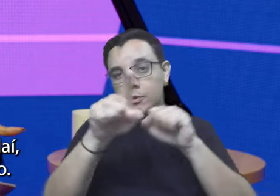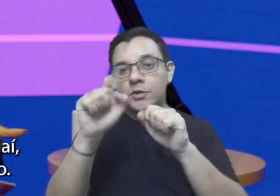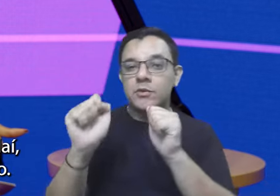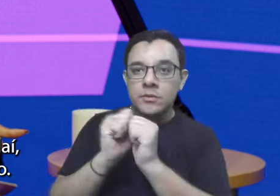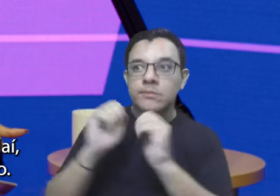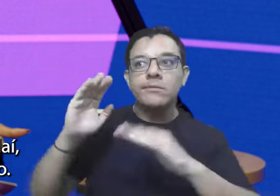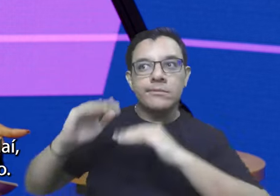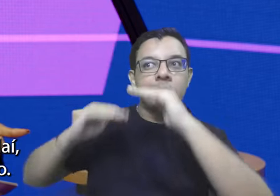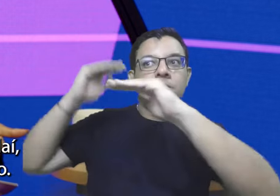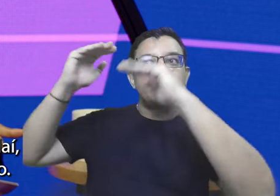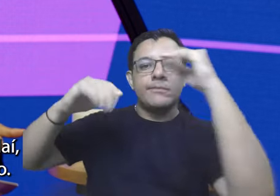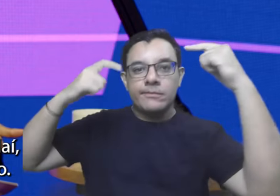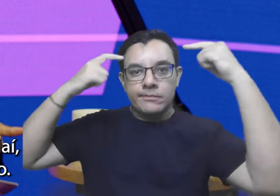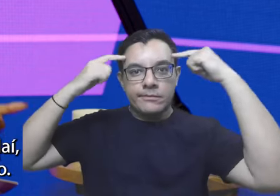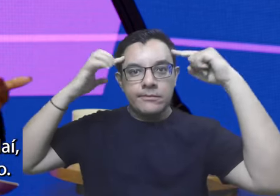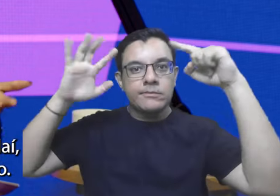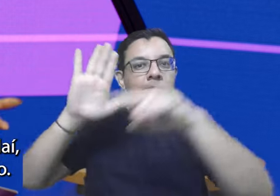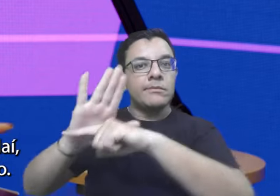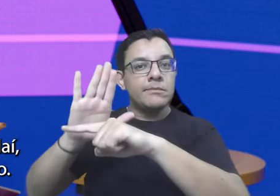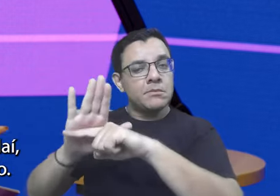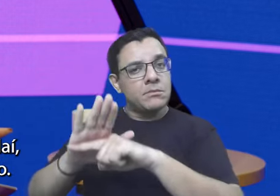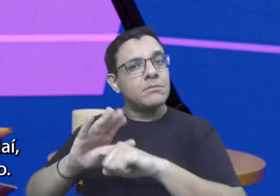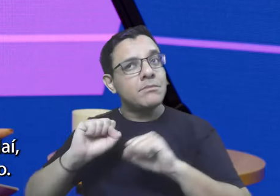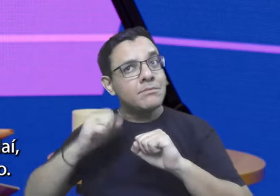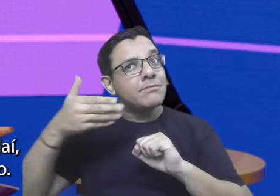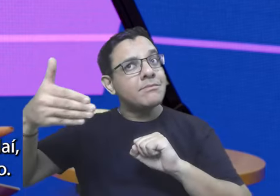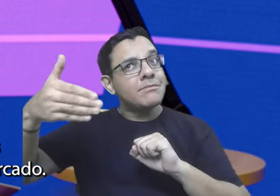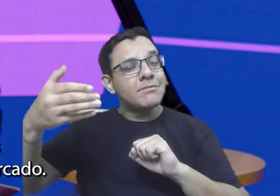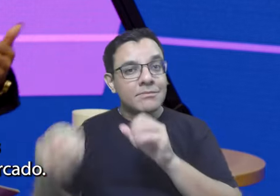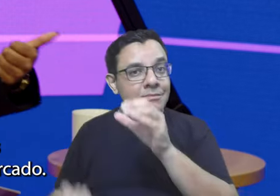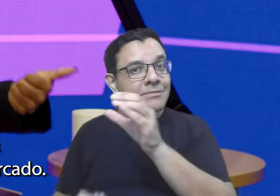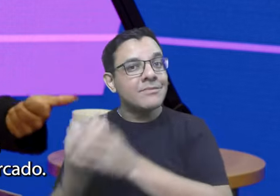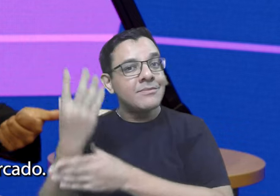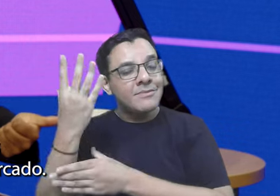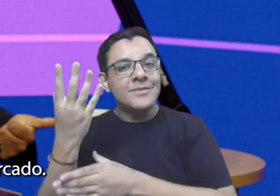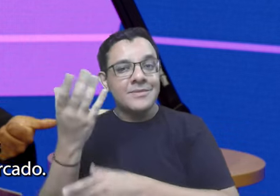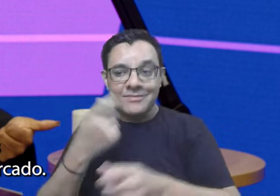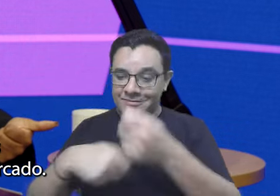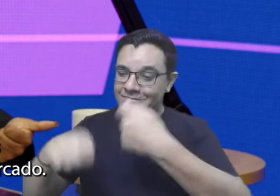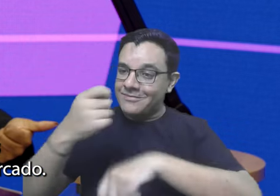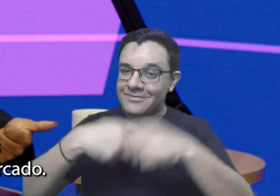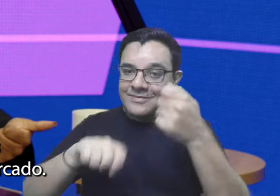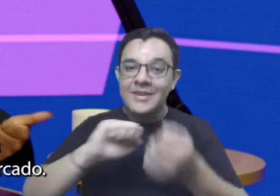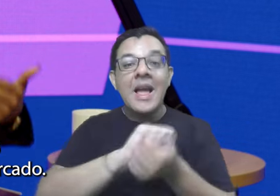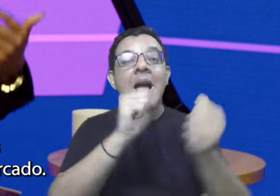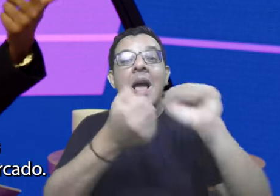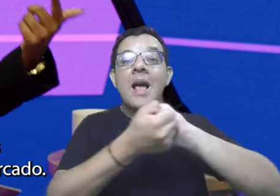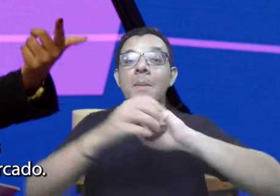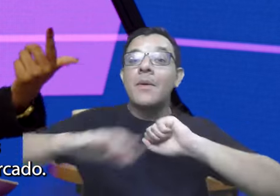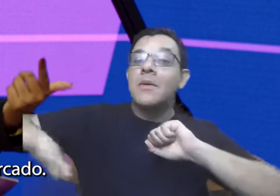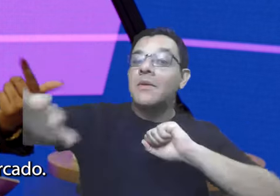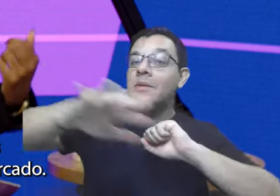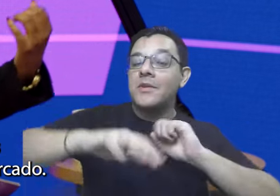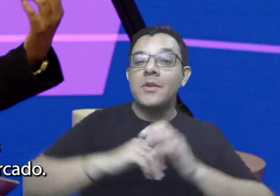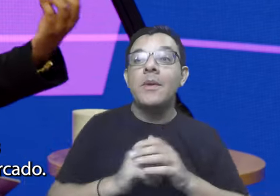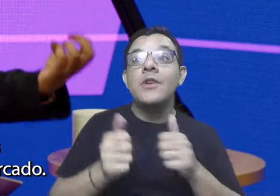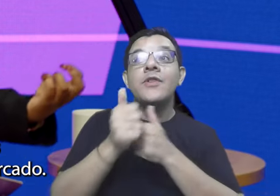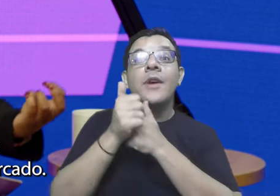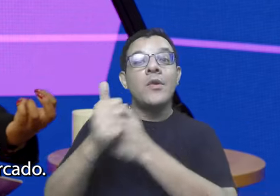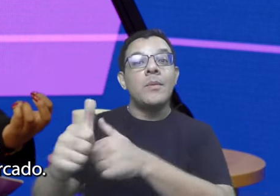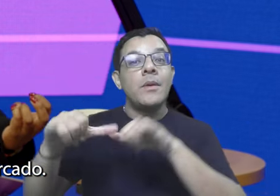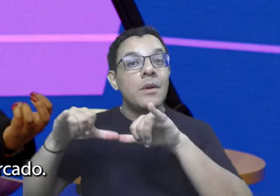desenvolver a partir daí que pode virar um negócio adaptação de ambientes acompanhar idosos